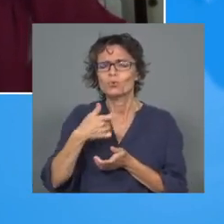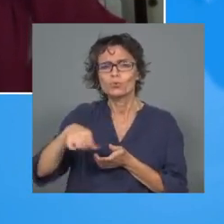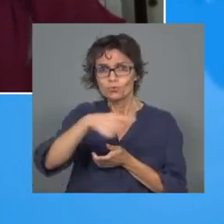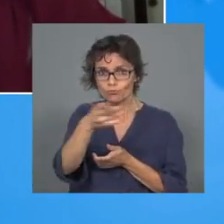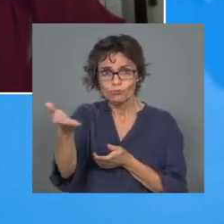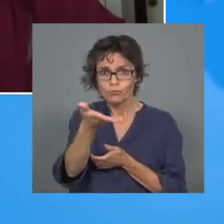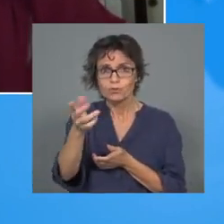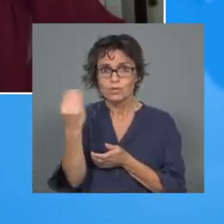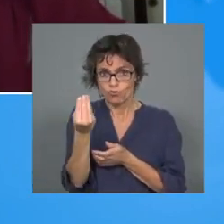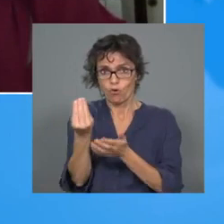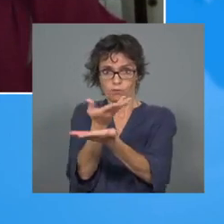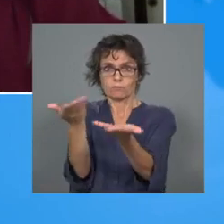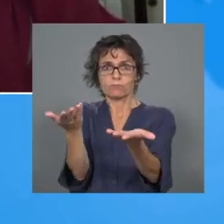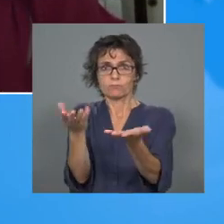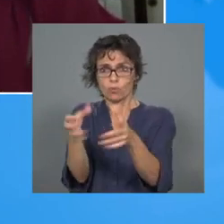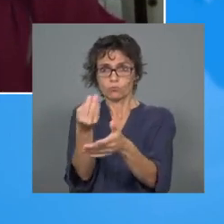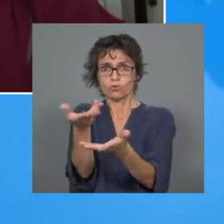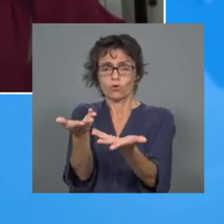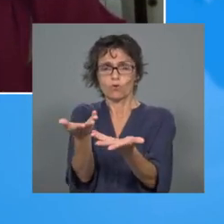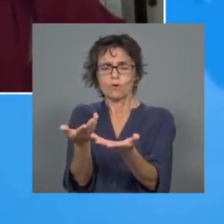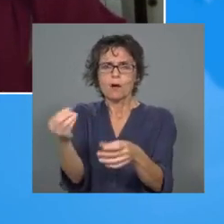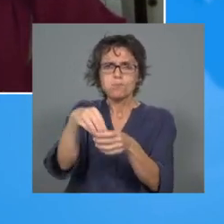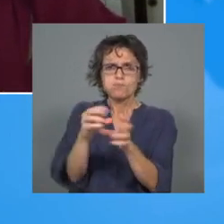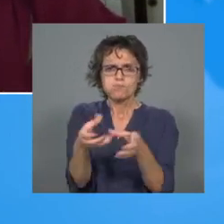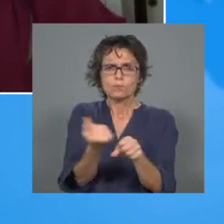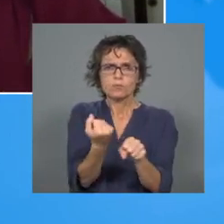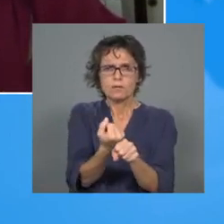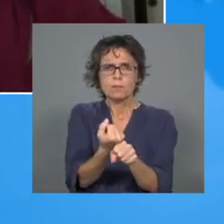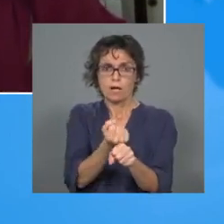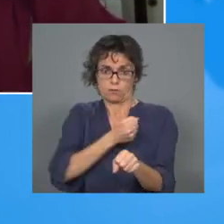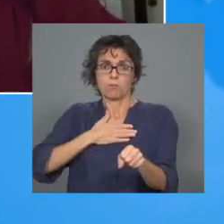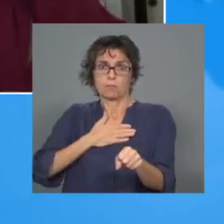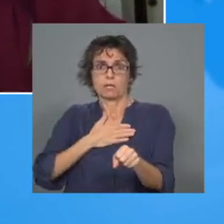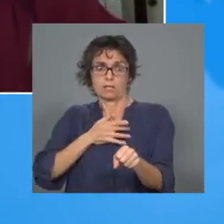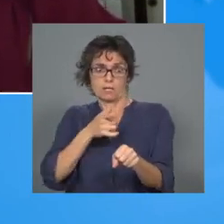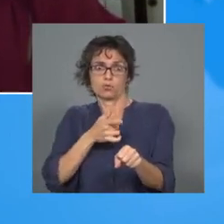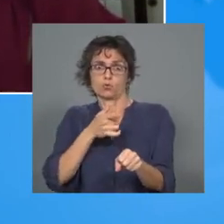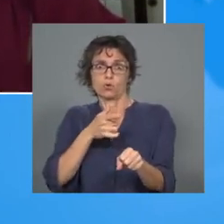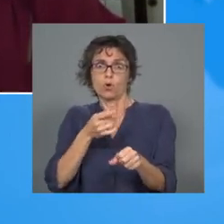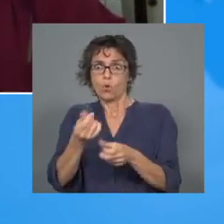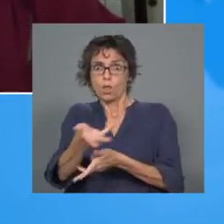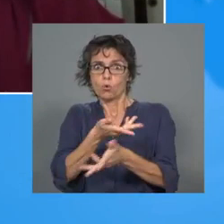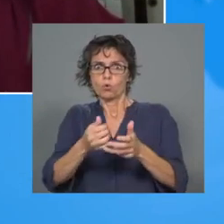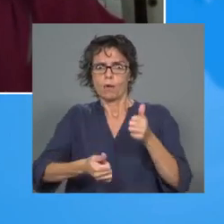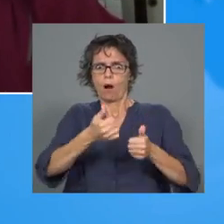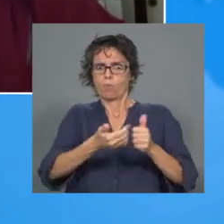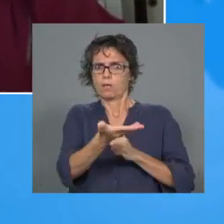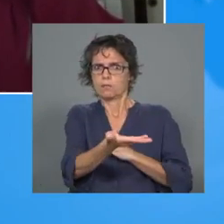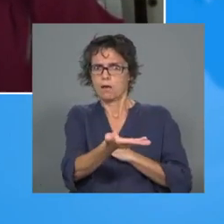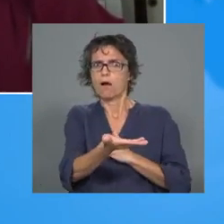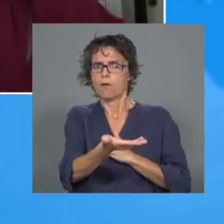jovens, integrando equipas de trabalho em empresas que são competitivas e que